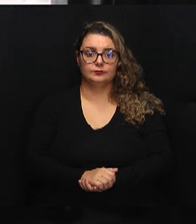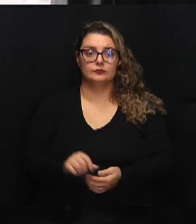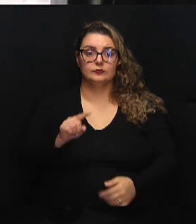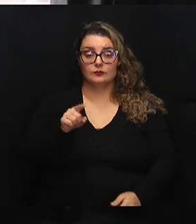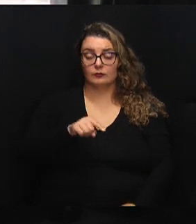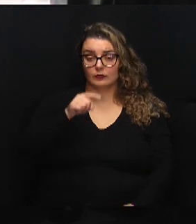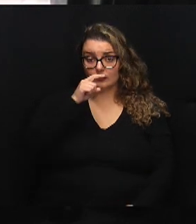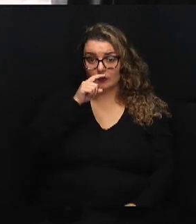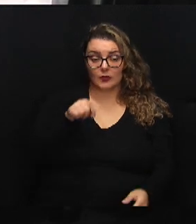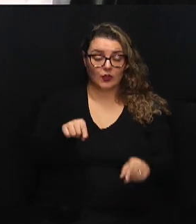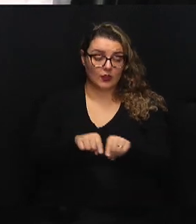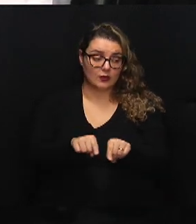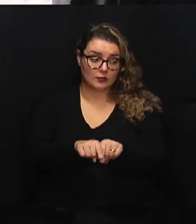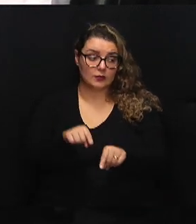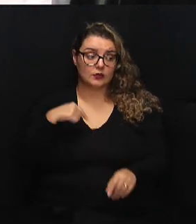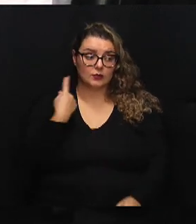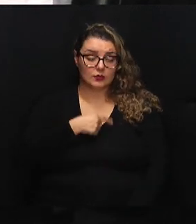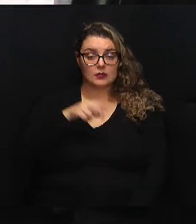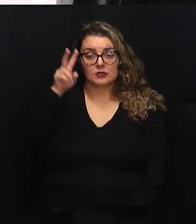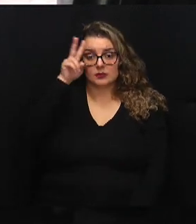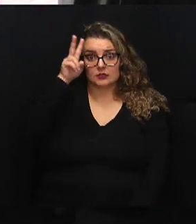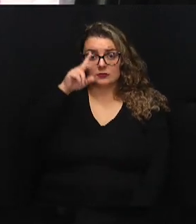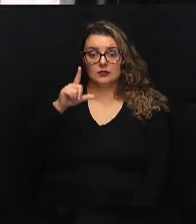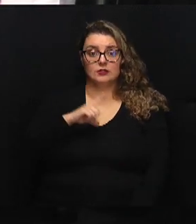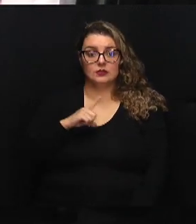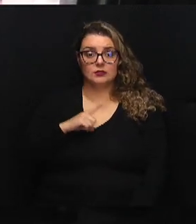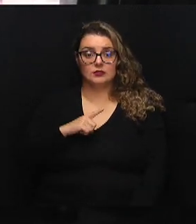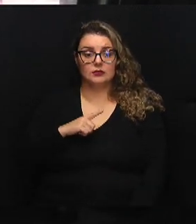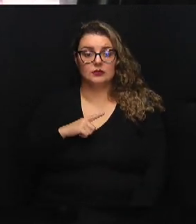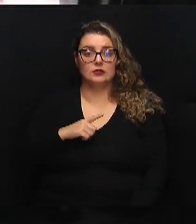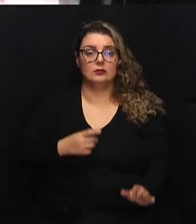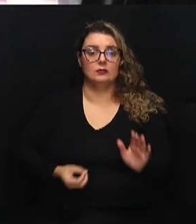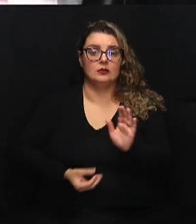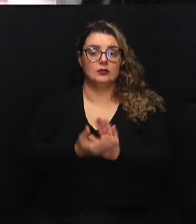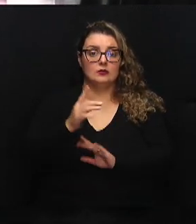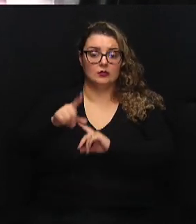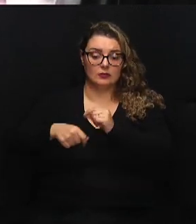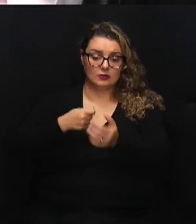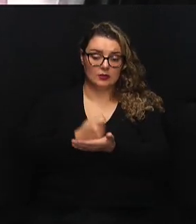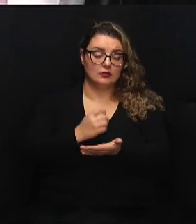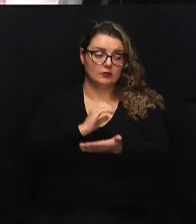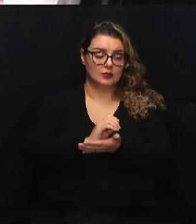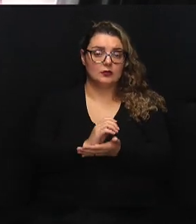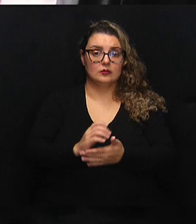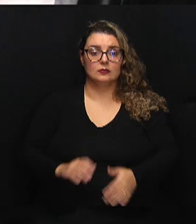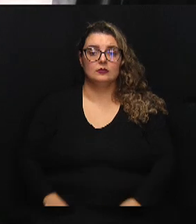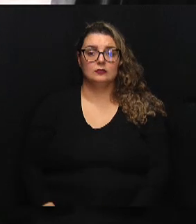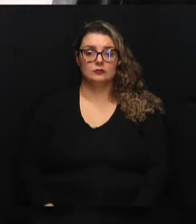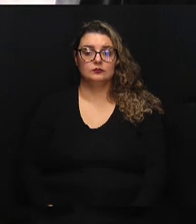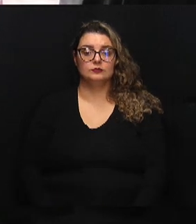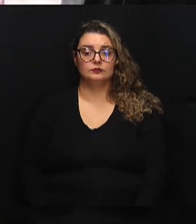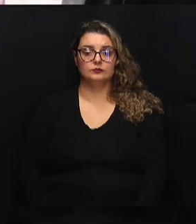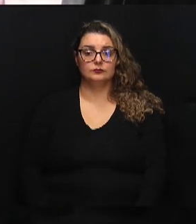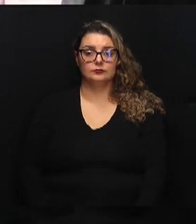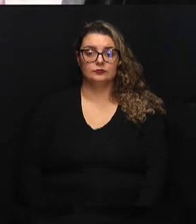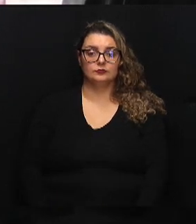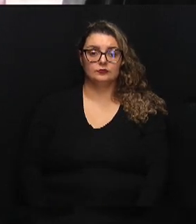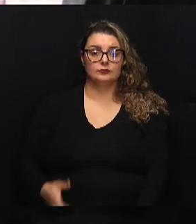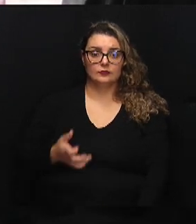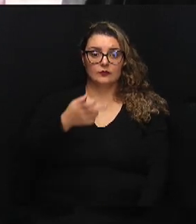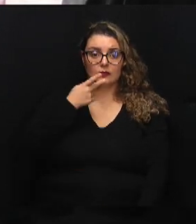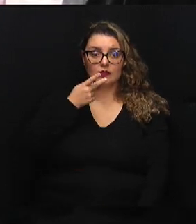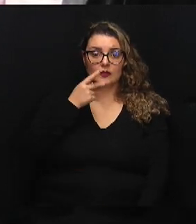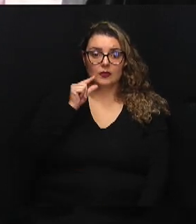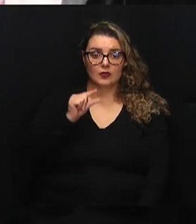inclusive a gente lembra que nós tivemos a recente criação das emendas impositivas, né? E eu queria que você falasse um